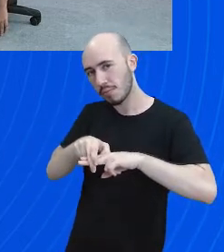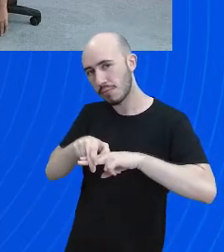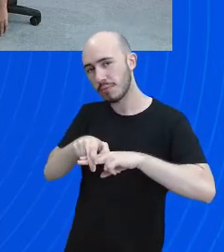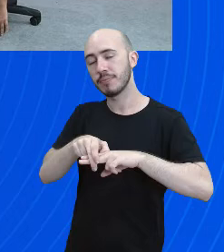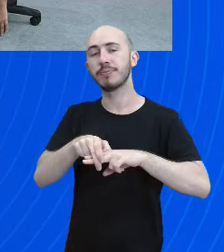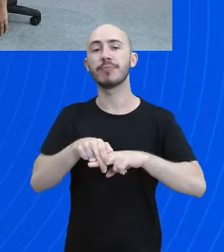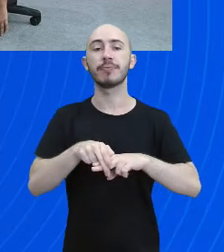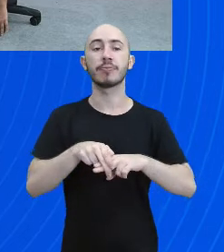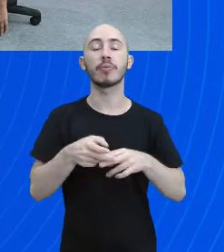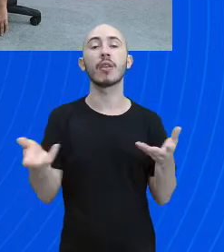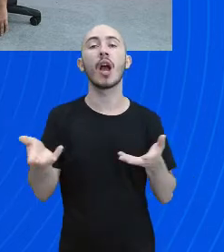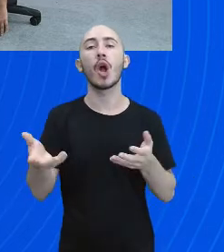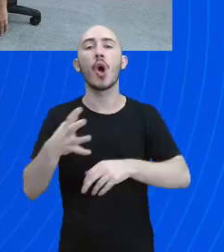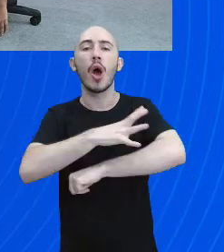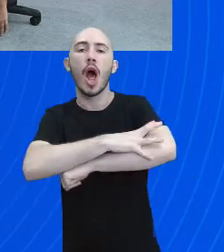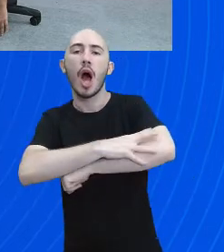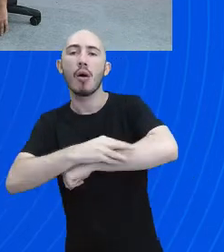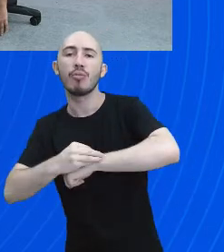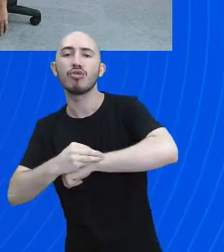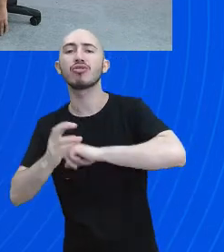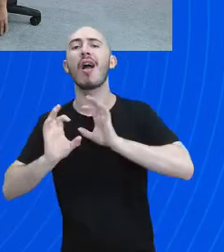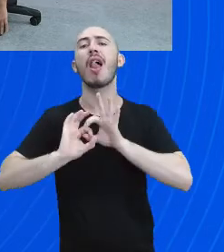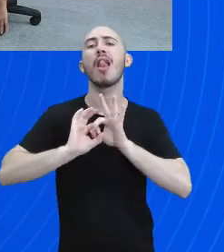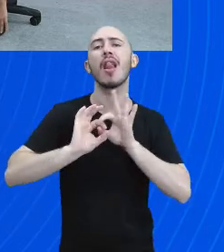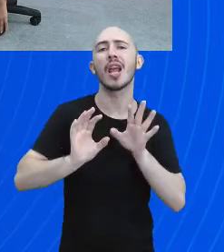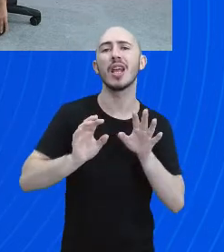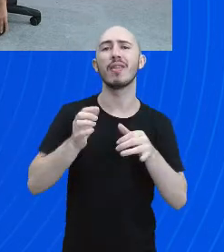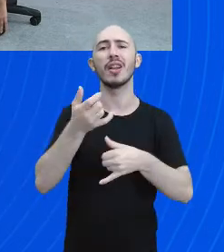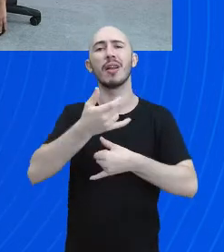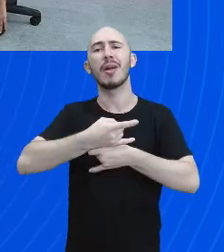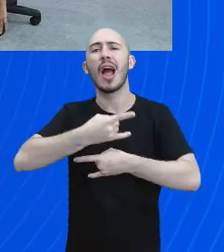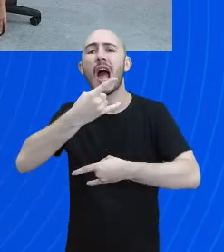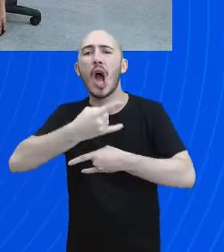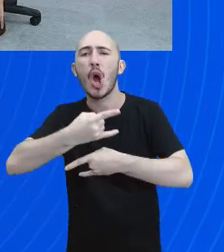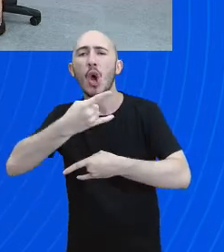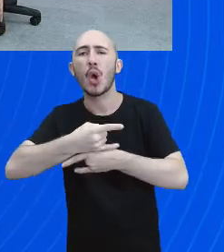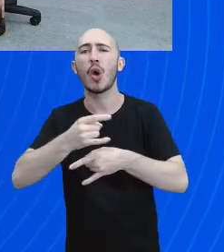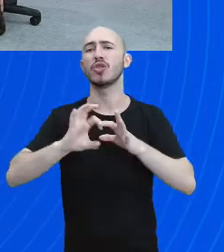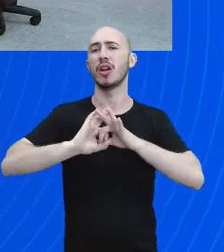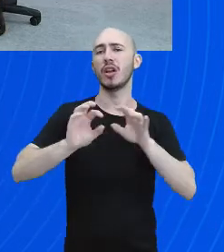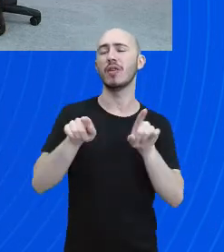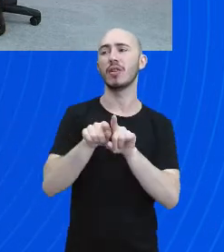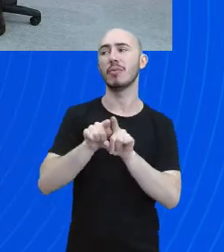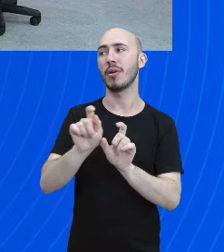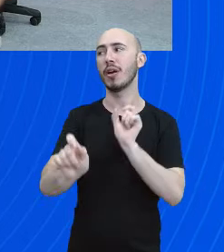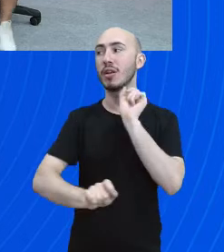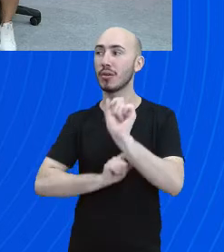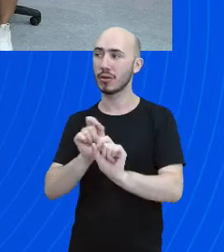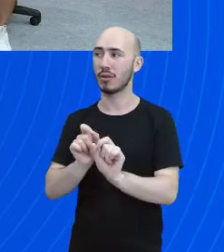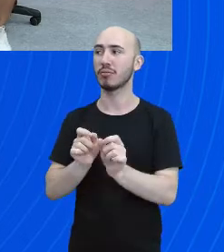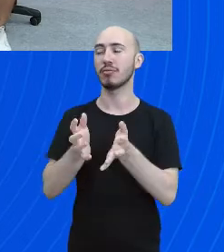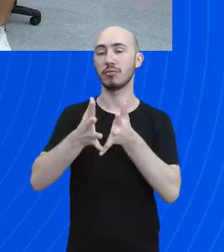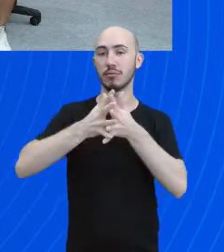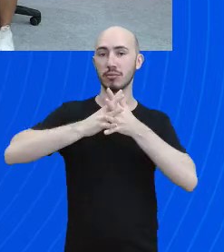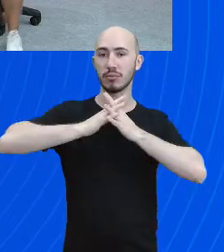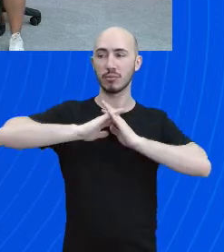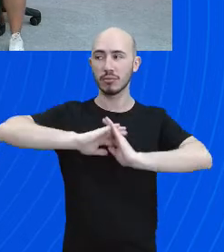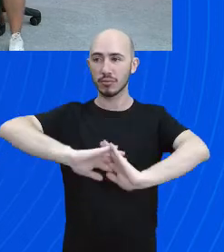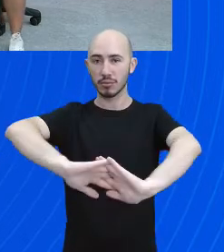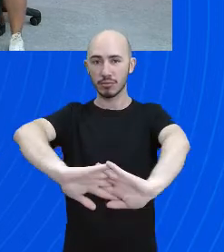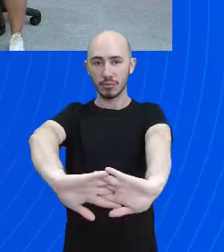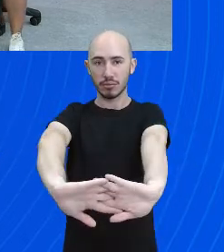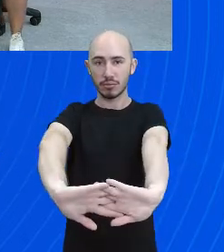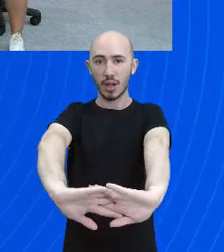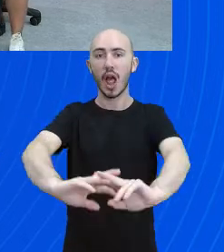Para soltar a musculatura e a tensão das costas, entrelace as mãos e estique o corpo para frente por 20